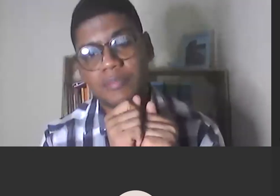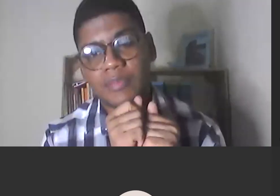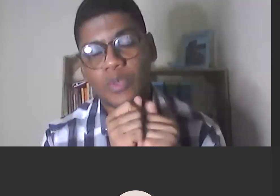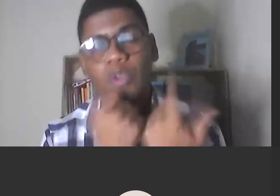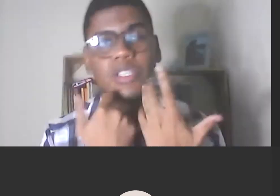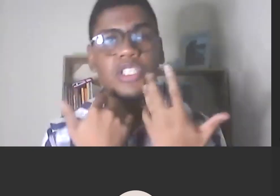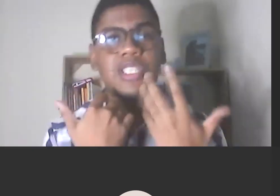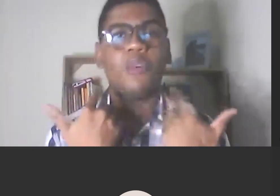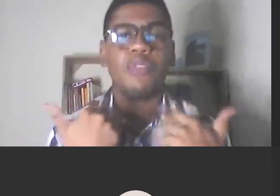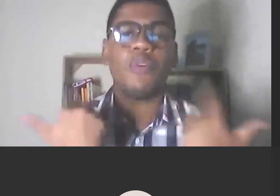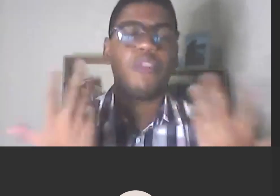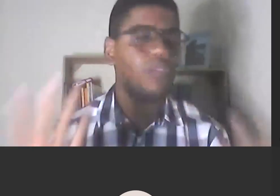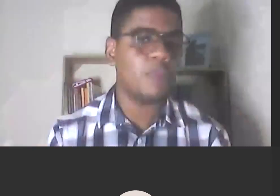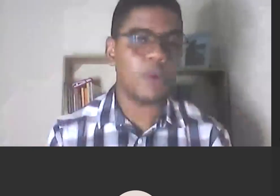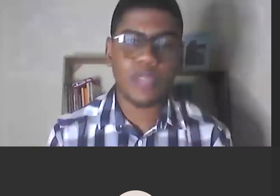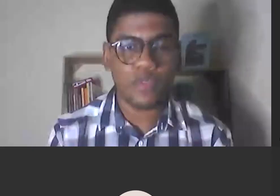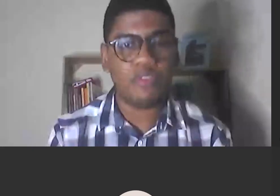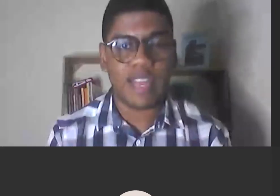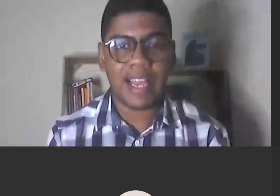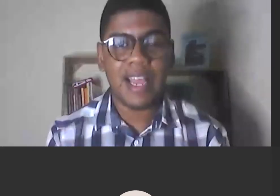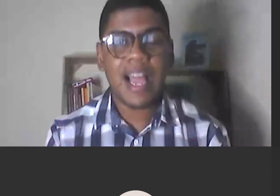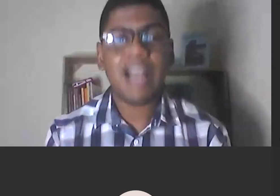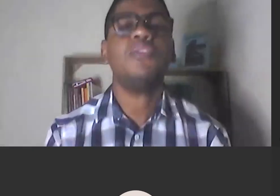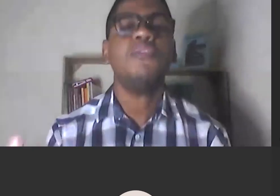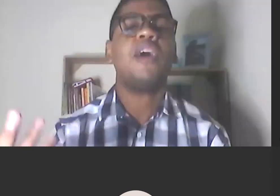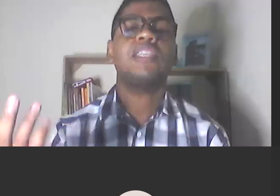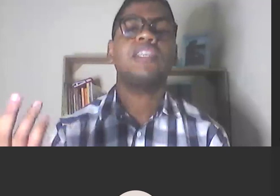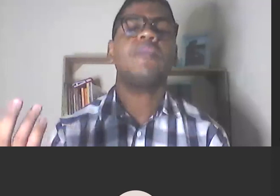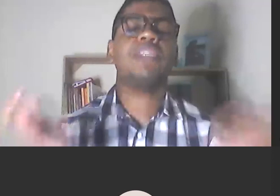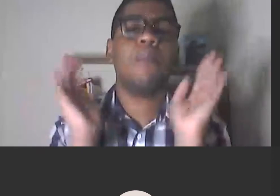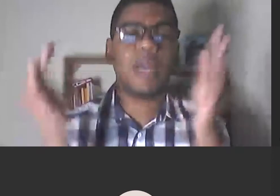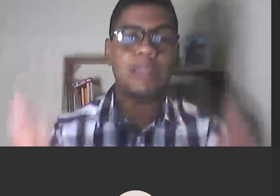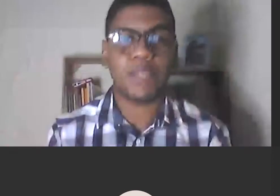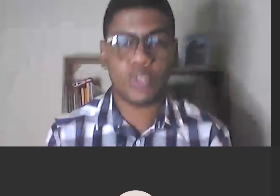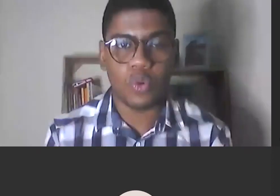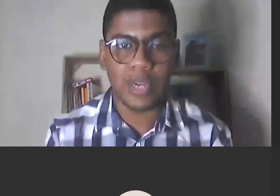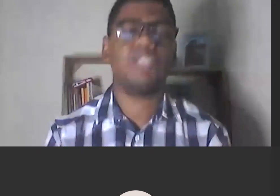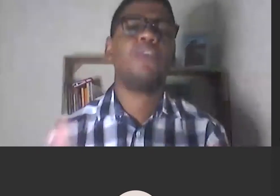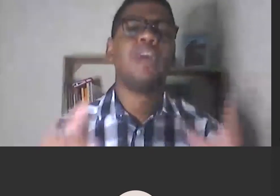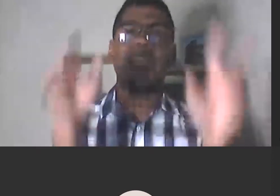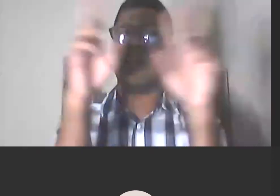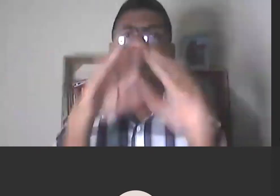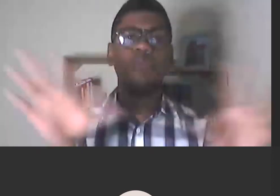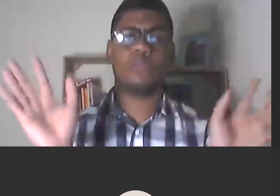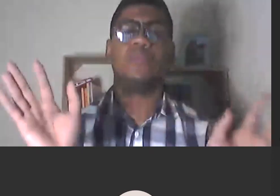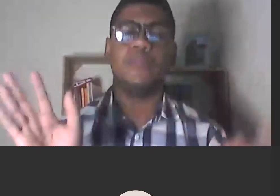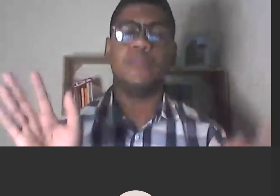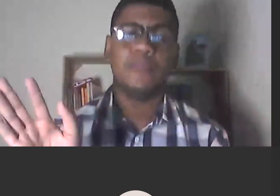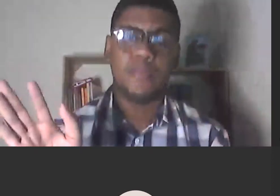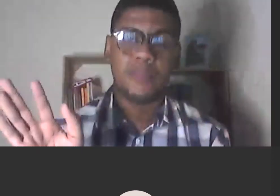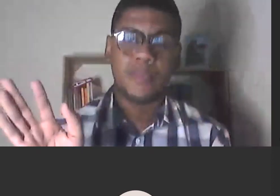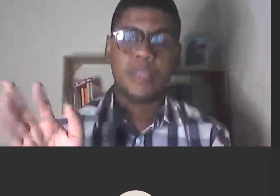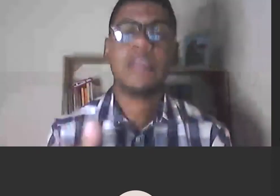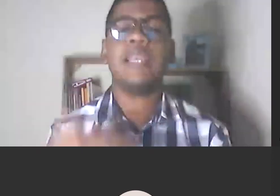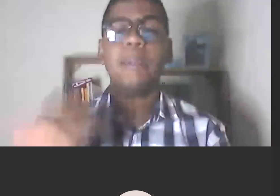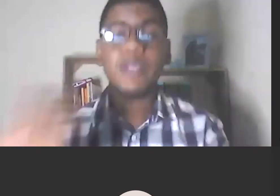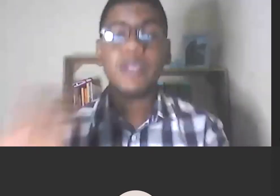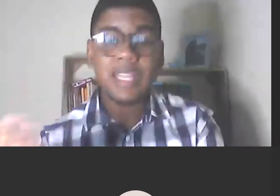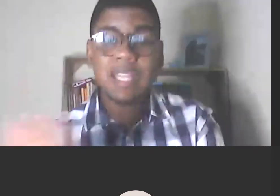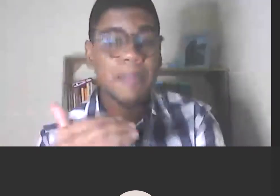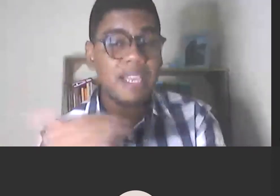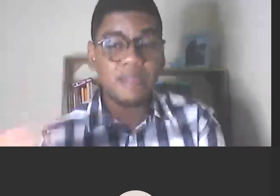ouvinte, quando a gente está ouvindo uma outra pessoa falar, a gente não foca geralmente na boca da pessoa, a gente foca nela como um todo.